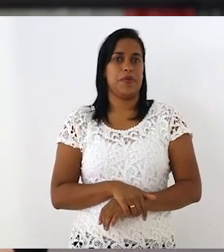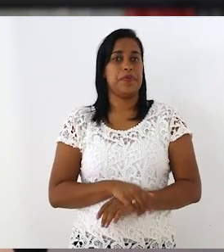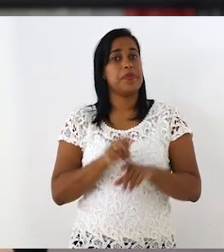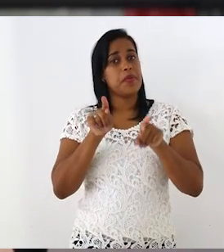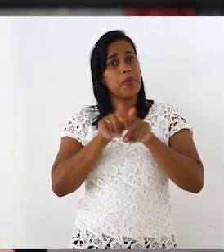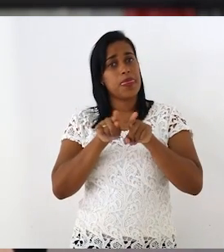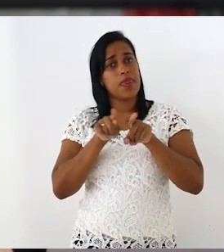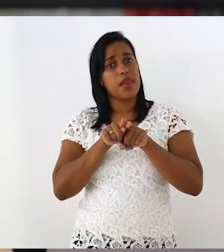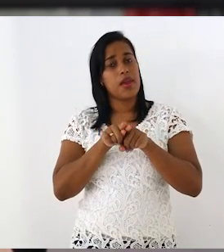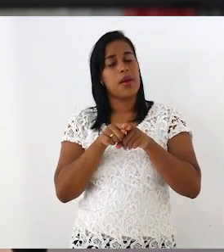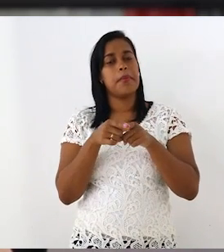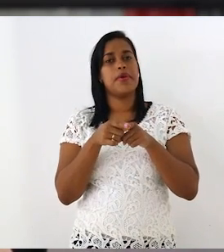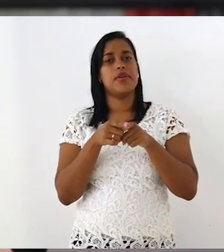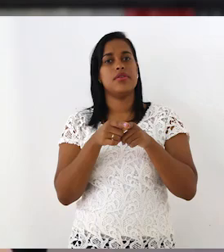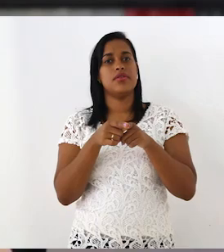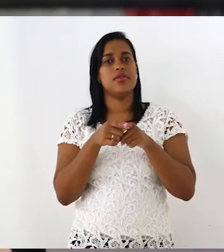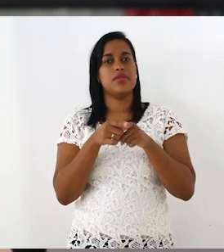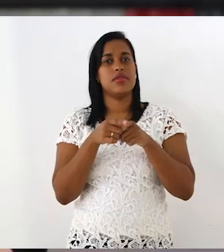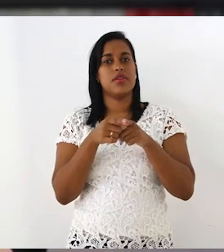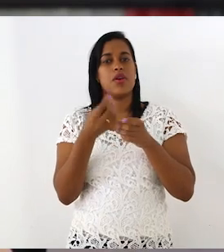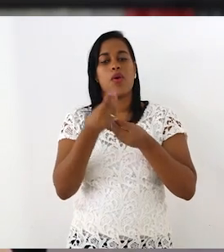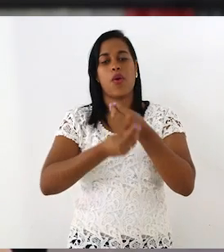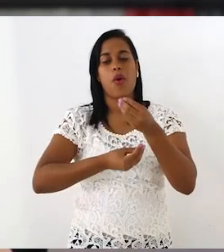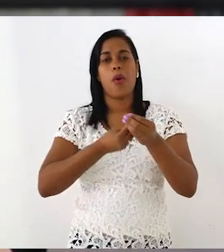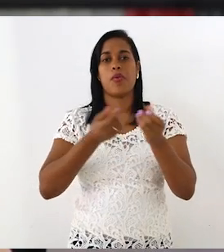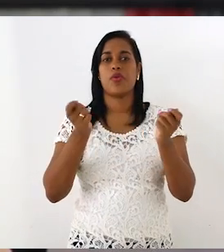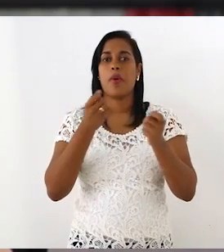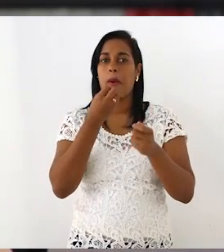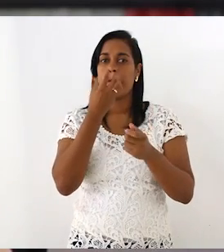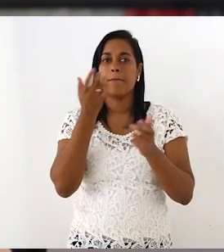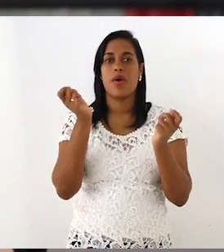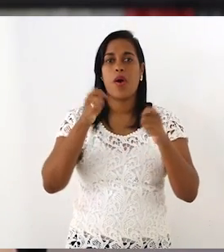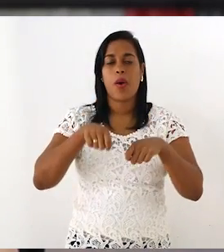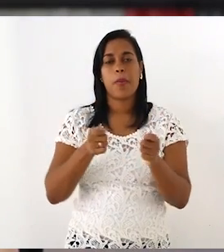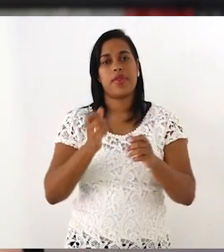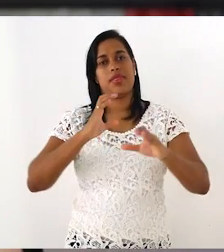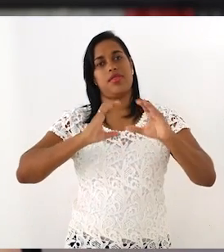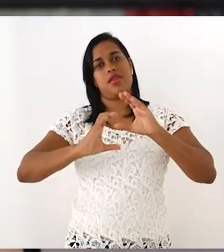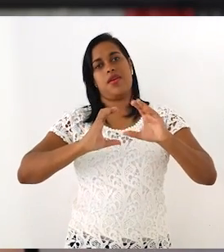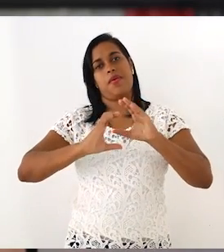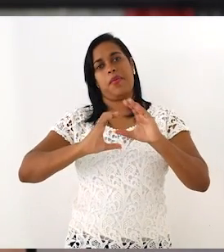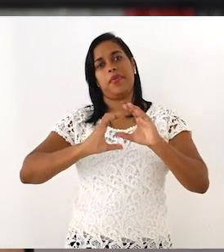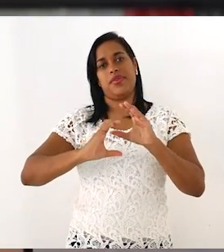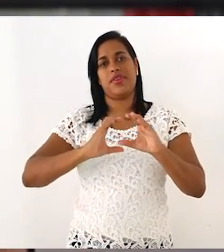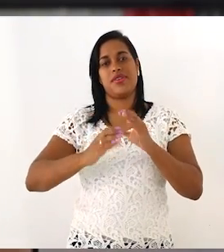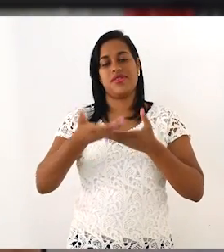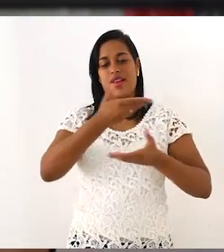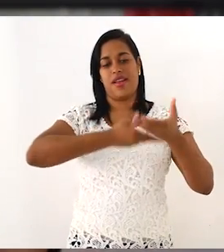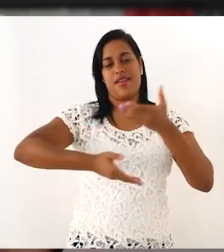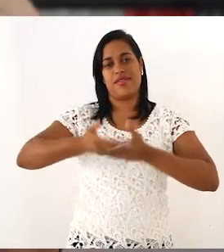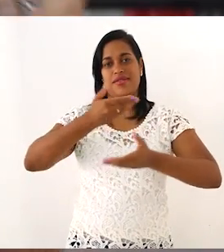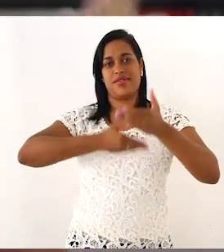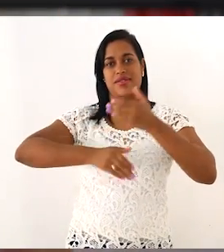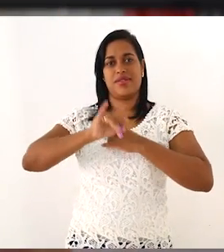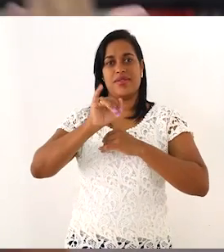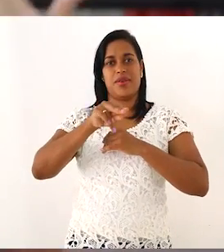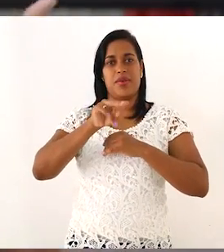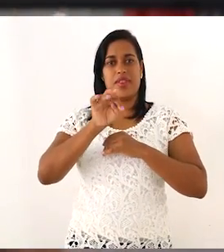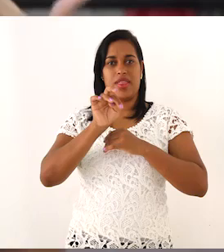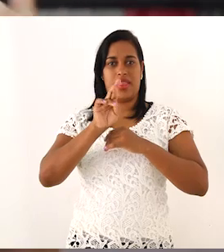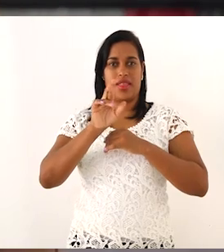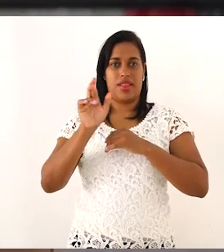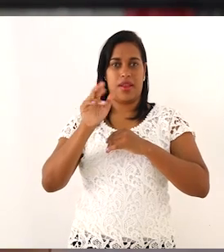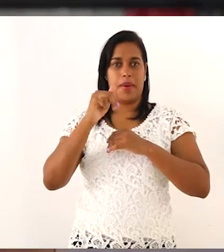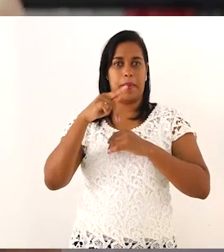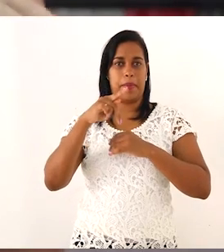ele atendeu às expectativas de uma boa competência comunicacional no âmbito da relação interpessoal,